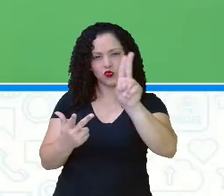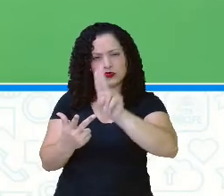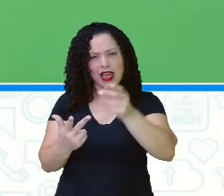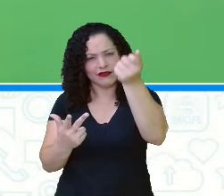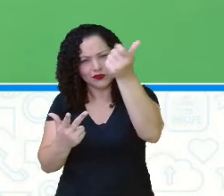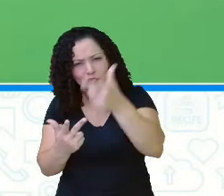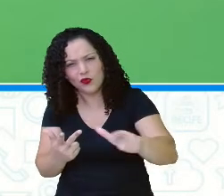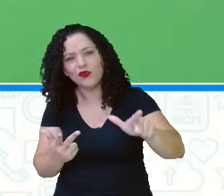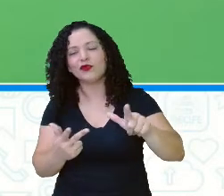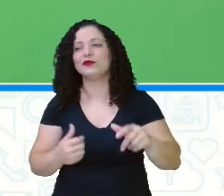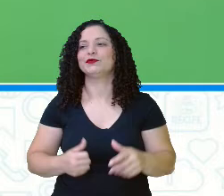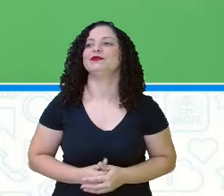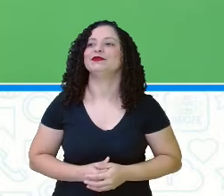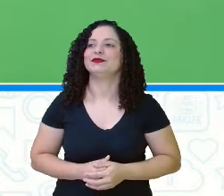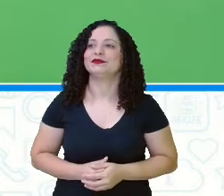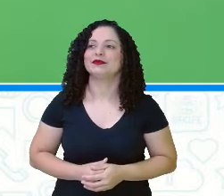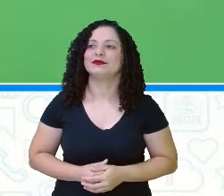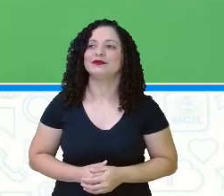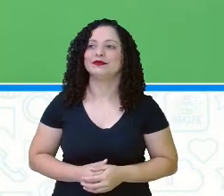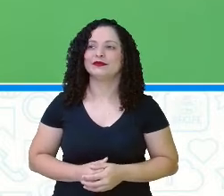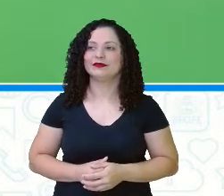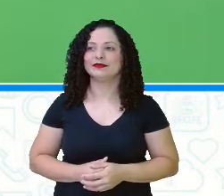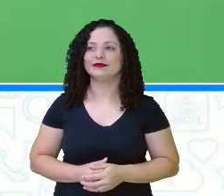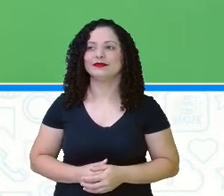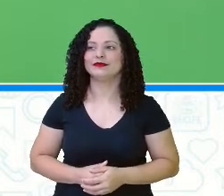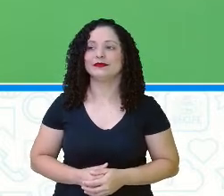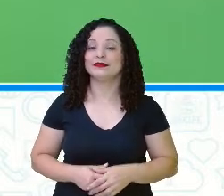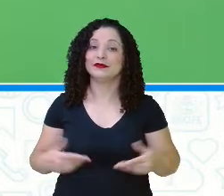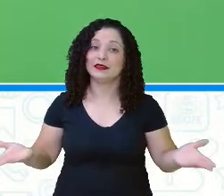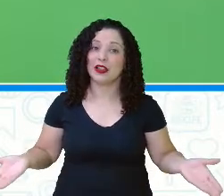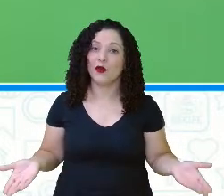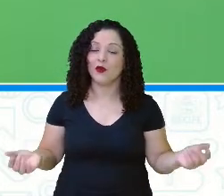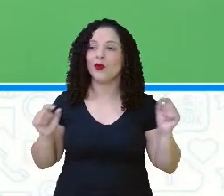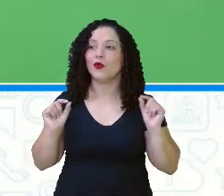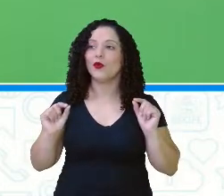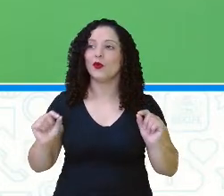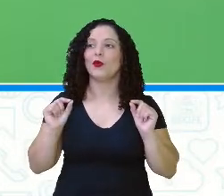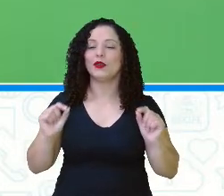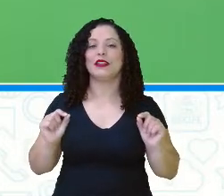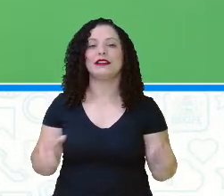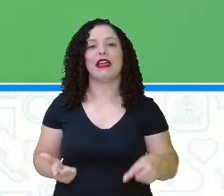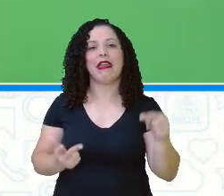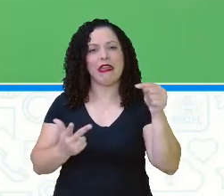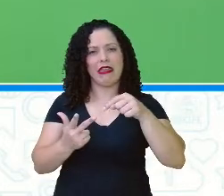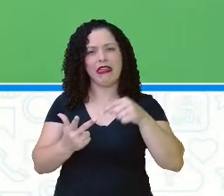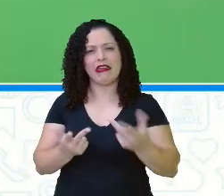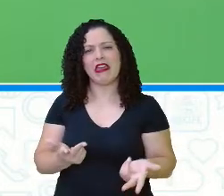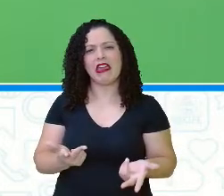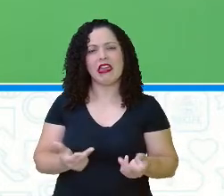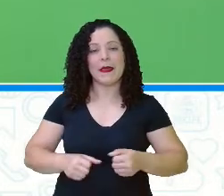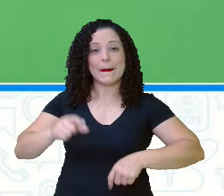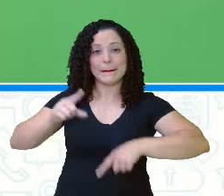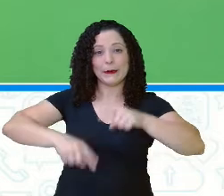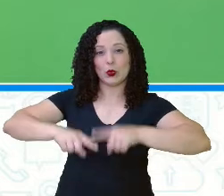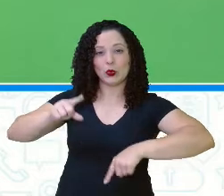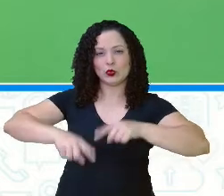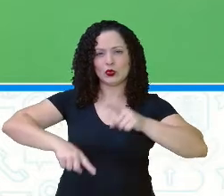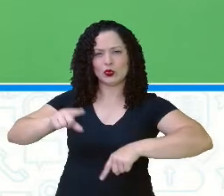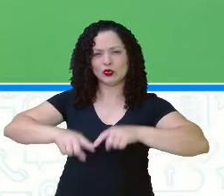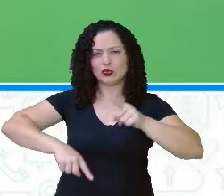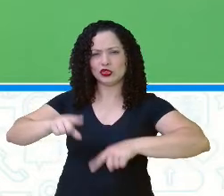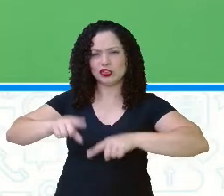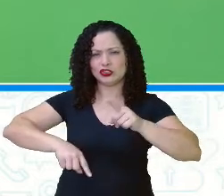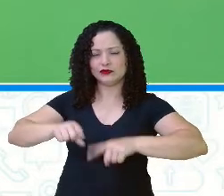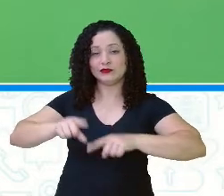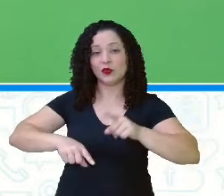também, agora melhorou, recuse. Então, a gente vai utilizar aí, recusar esses materiais descartáveis. A gente